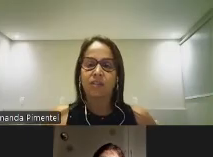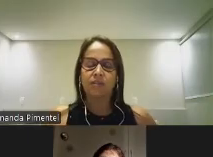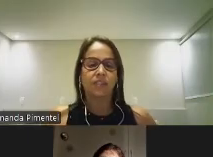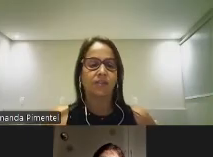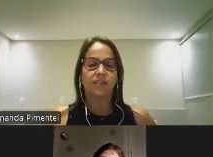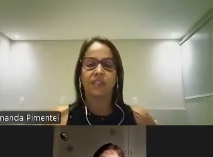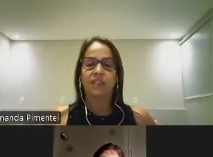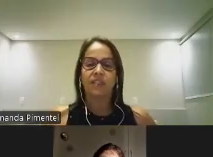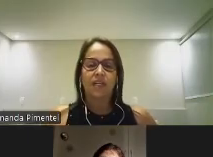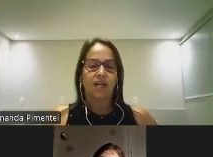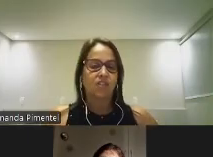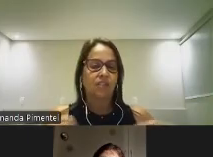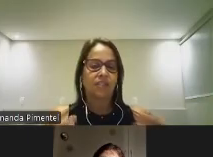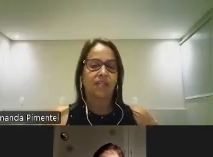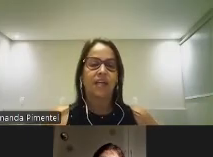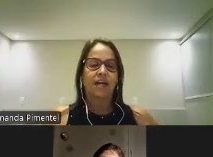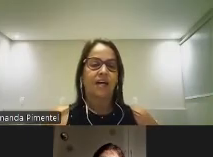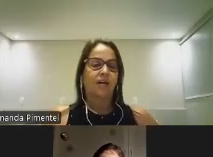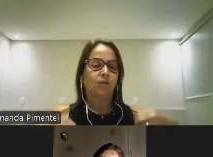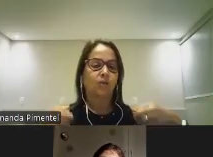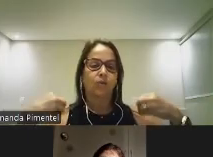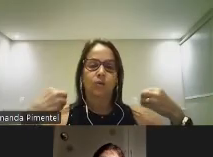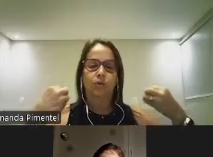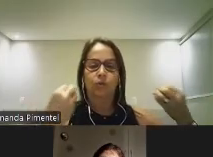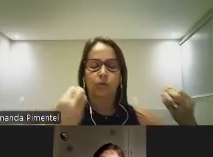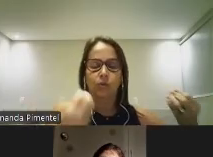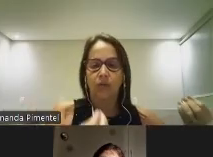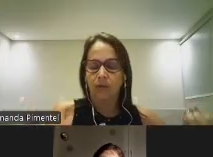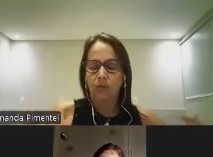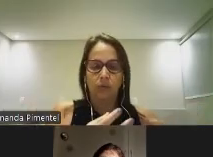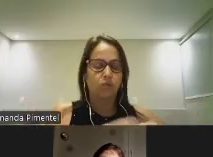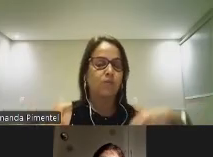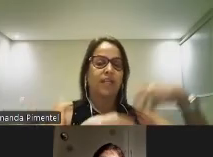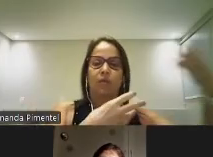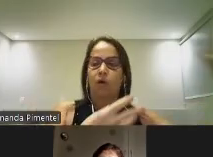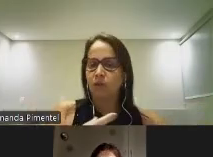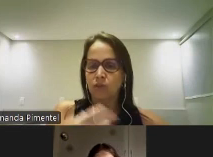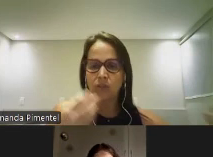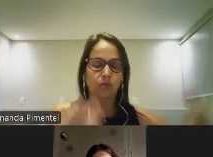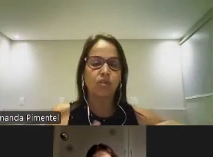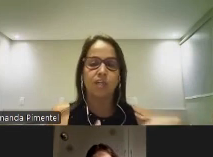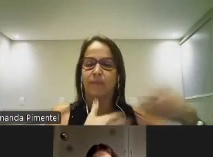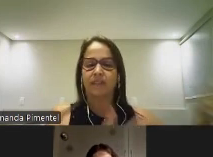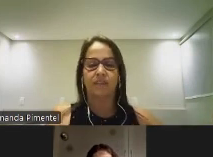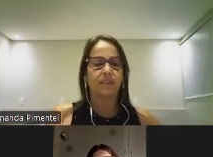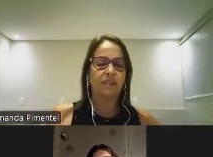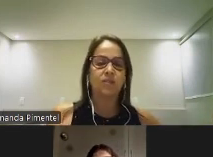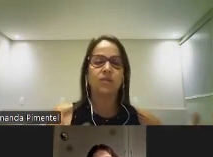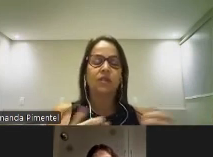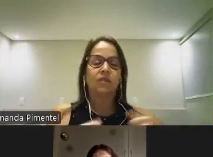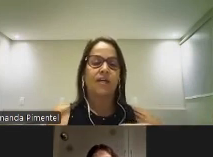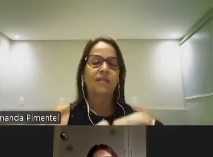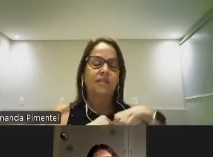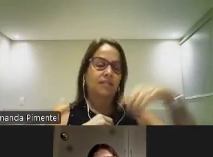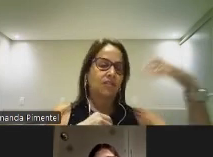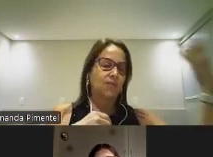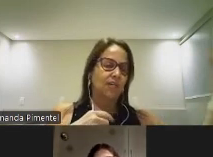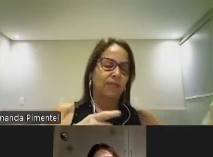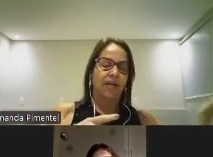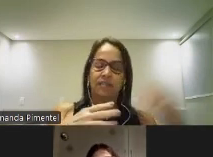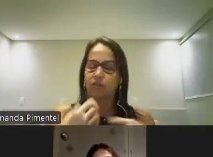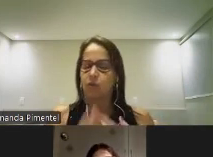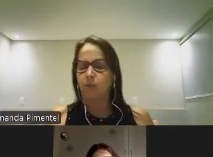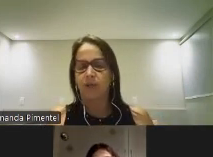gente gasta durante o dia, a gente tem lá os metabólicos que surgem a partir disso, né?